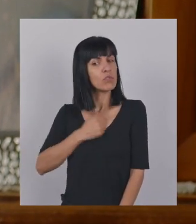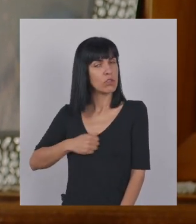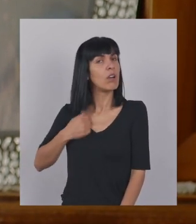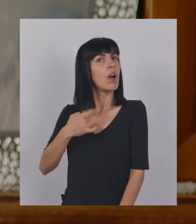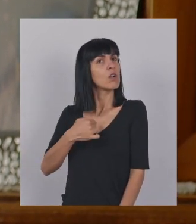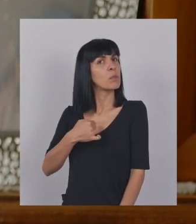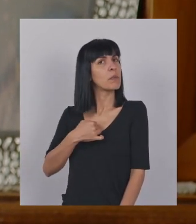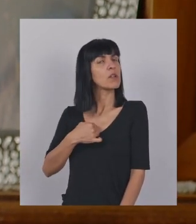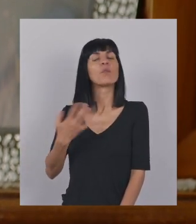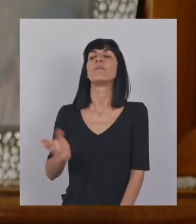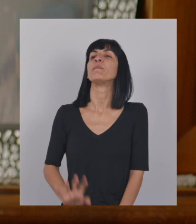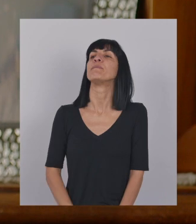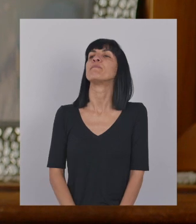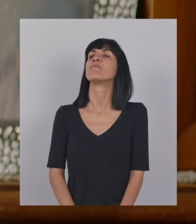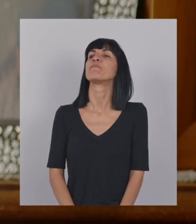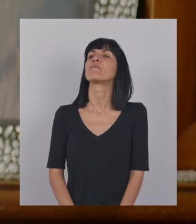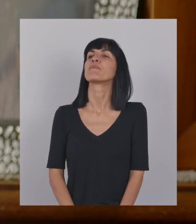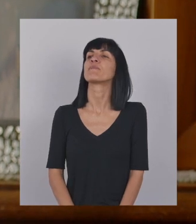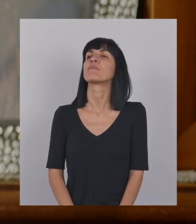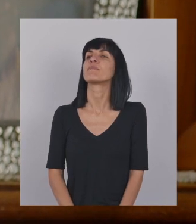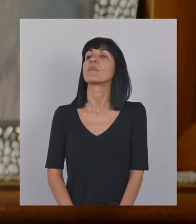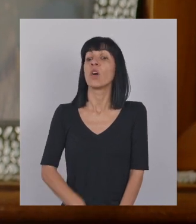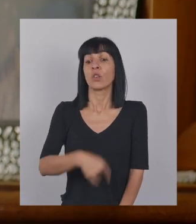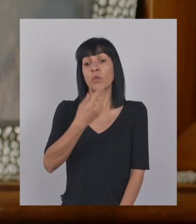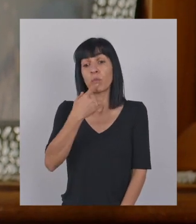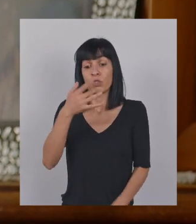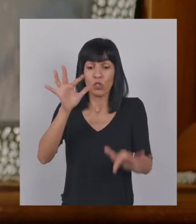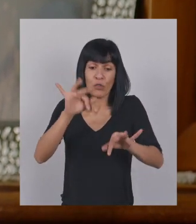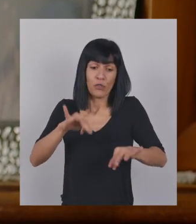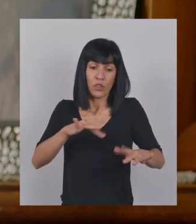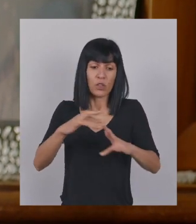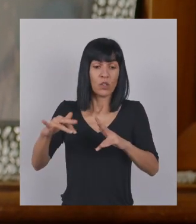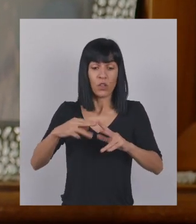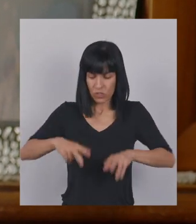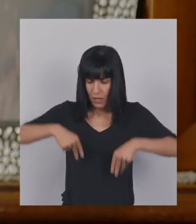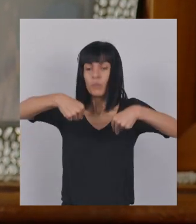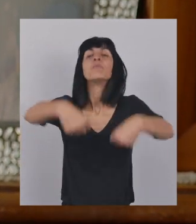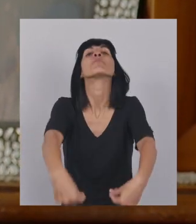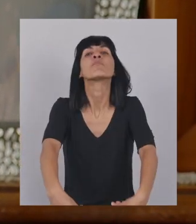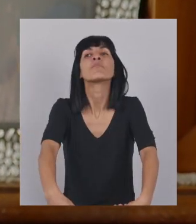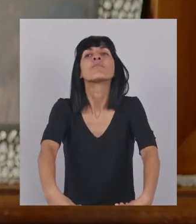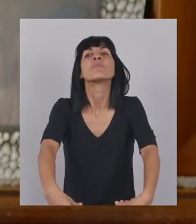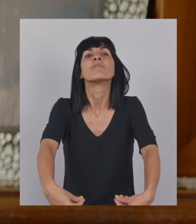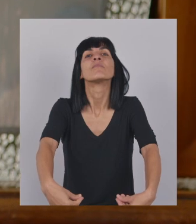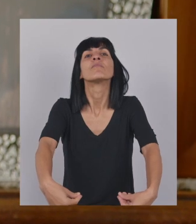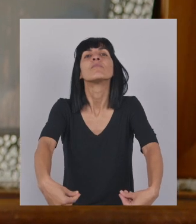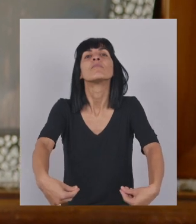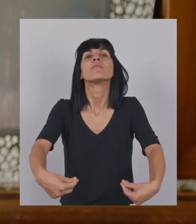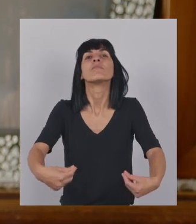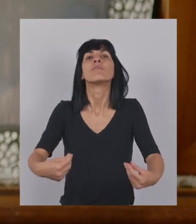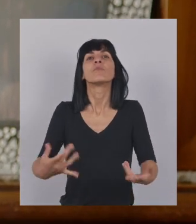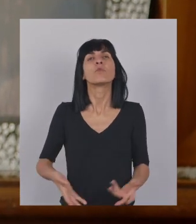tava zangado comigo a saída do campo de futebol pois as calças acho